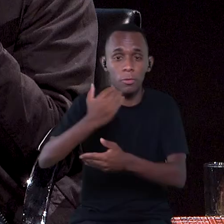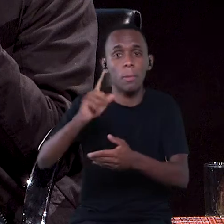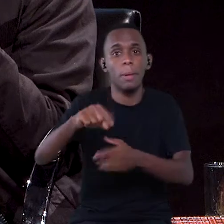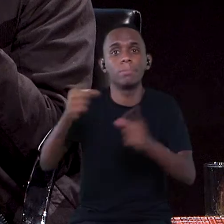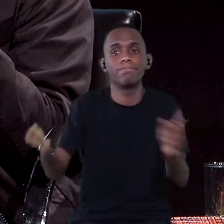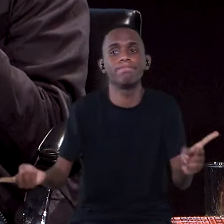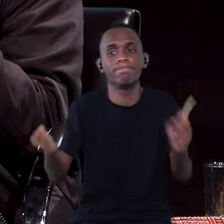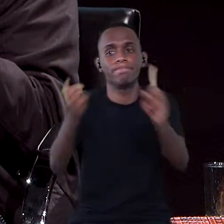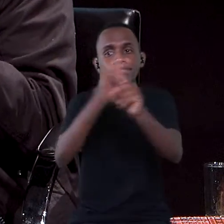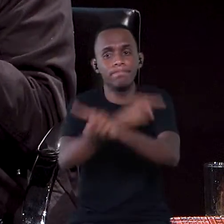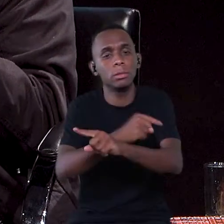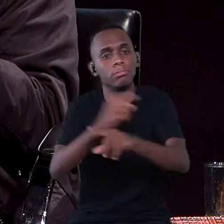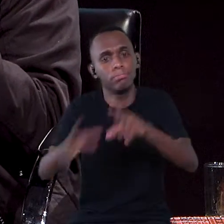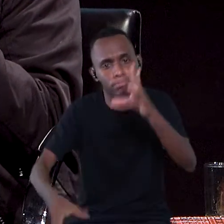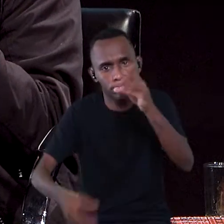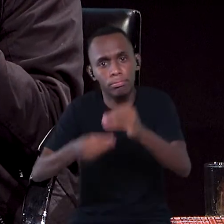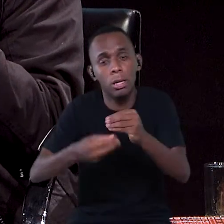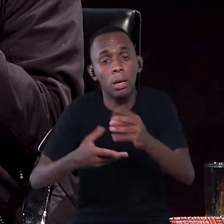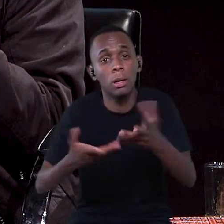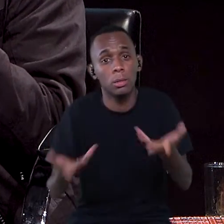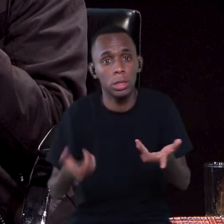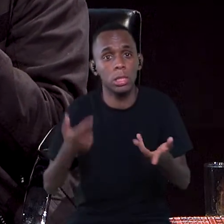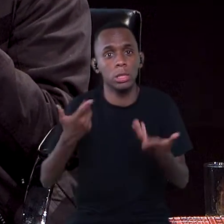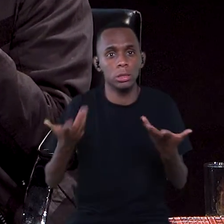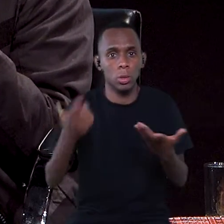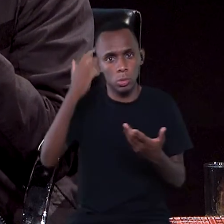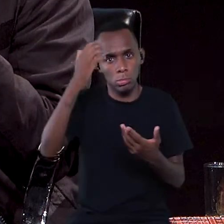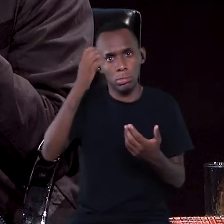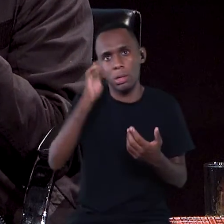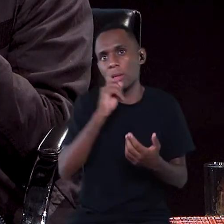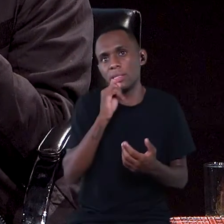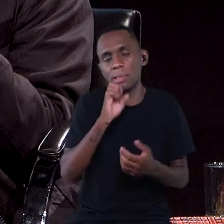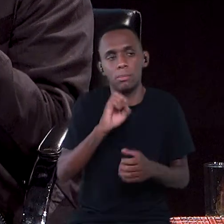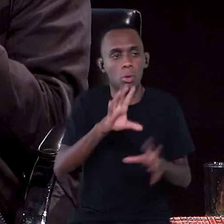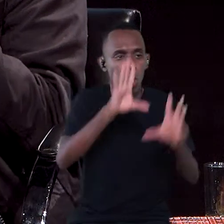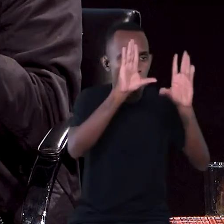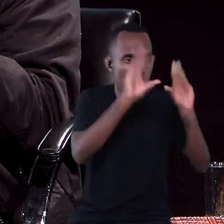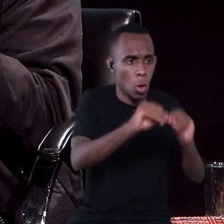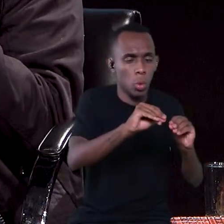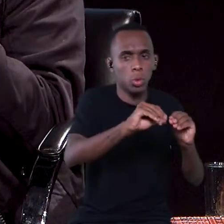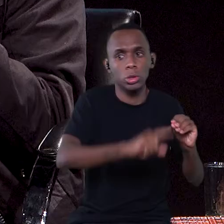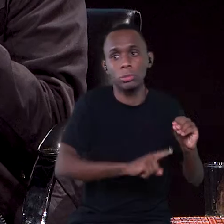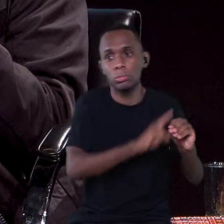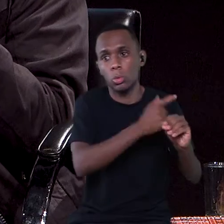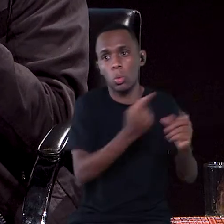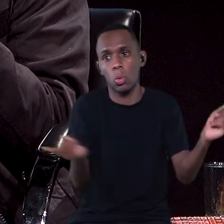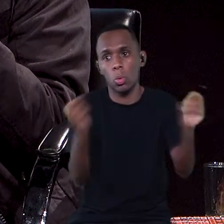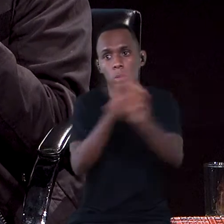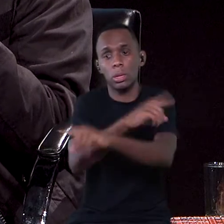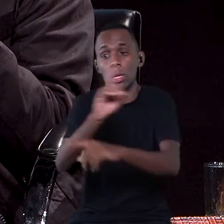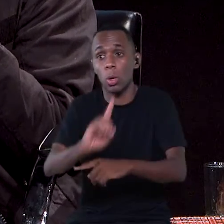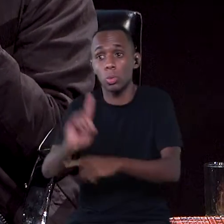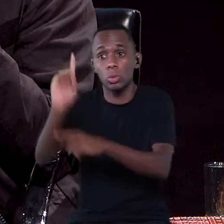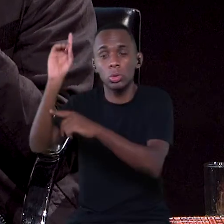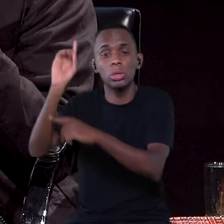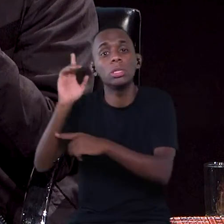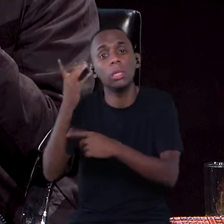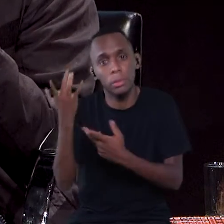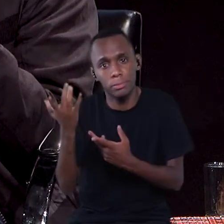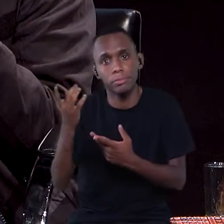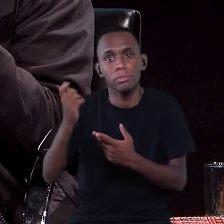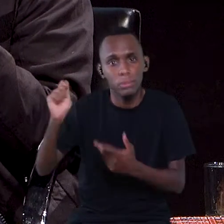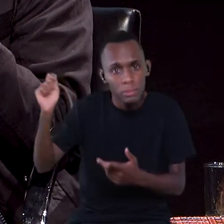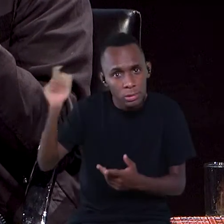pela oposição e síntese. Então, se eu tenho noite, o contrário da noite é o dia, a síntese